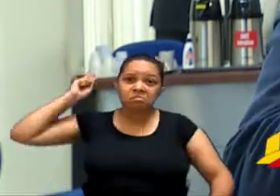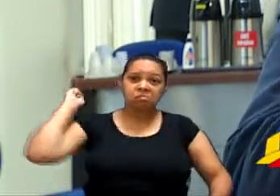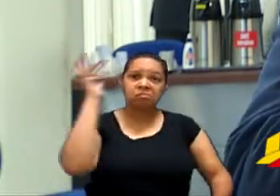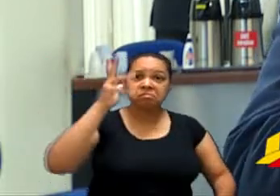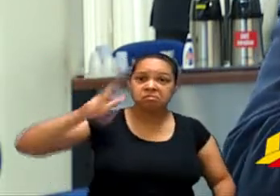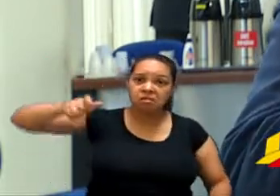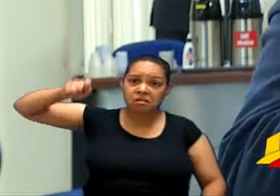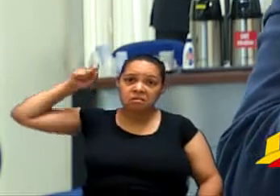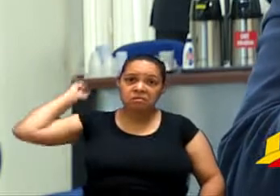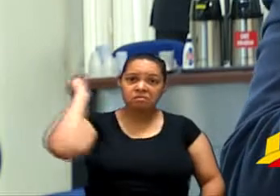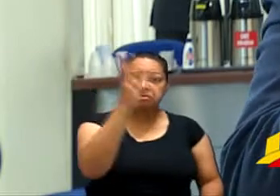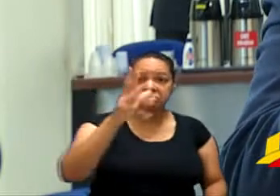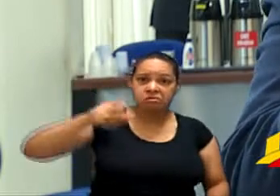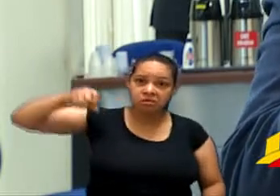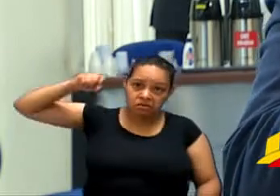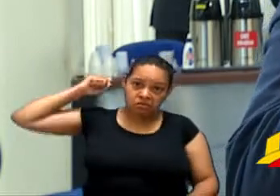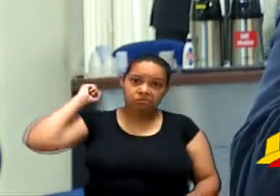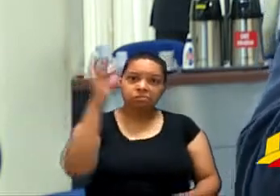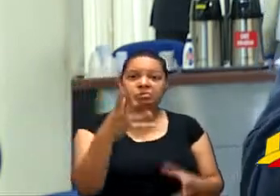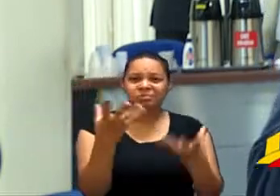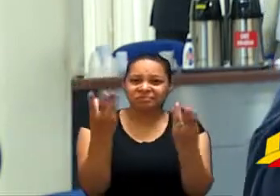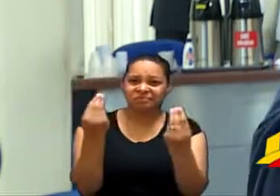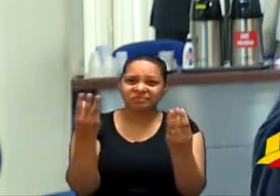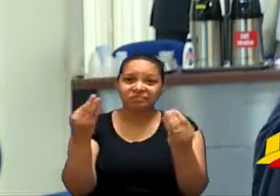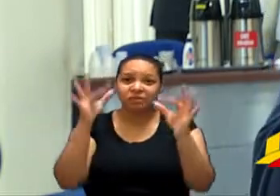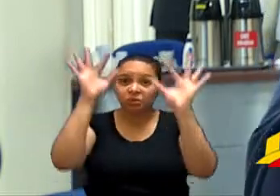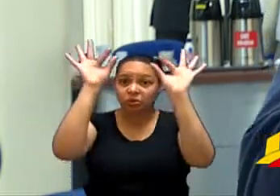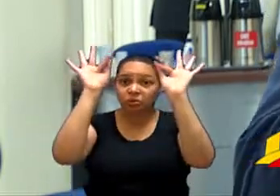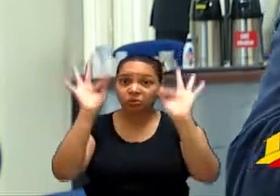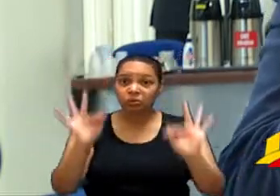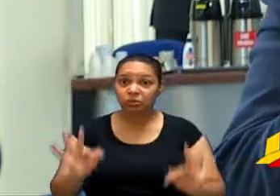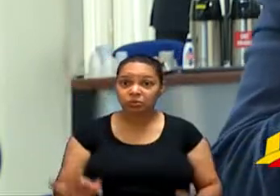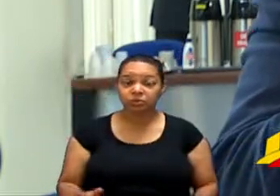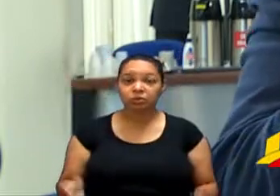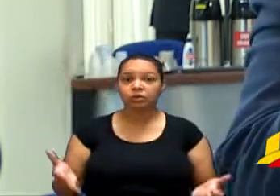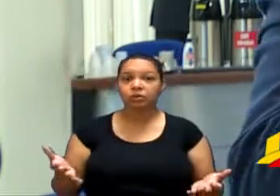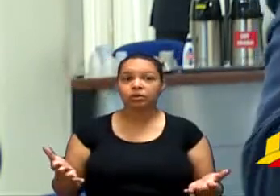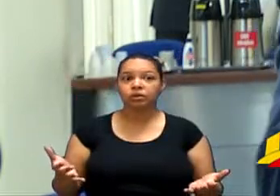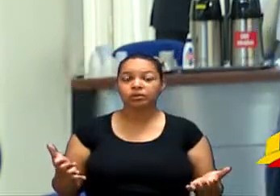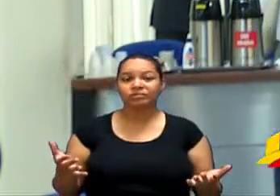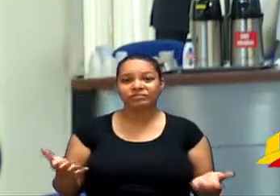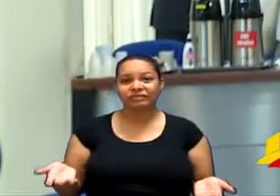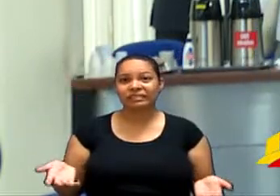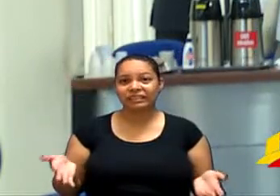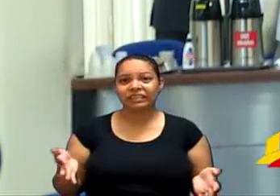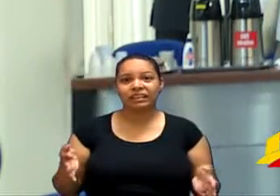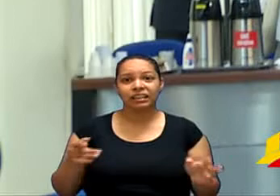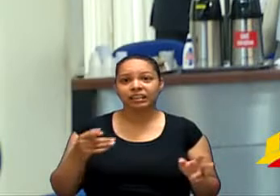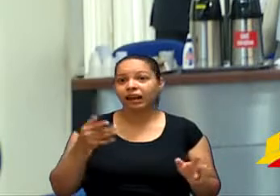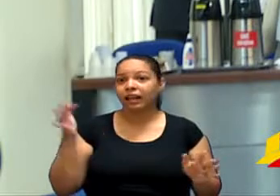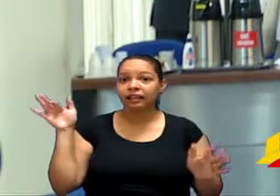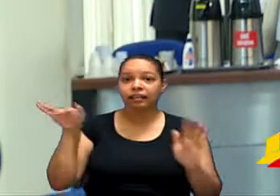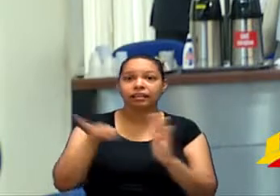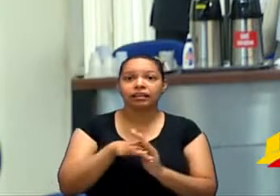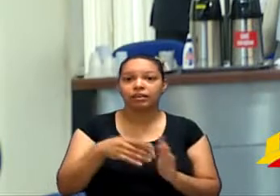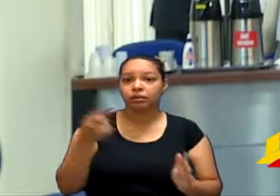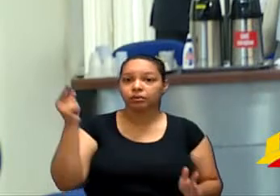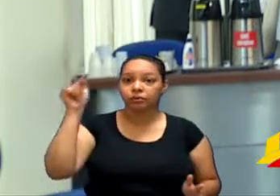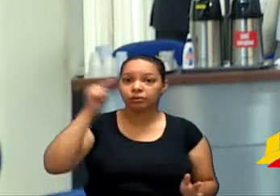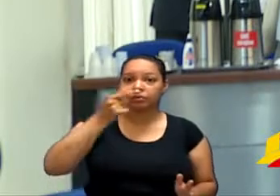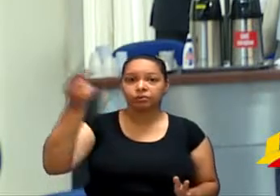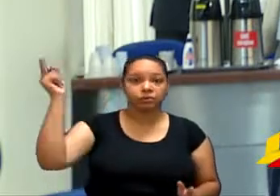ocular da história Desde o Primeiro Momento de penetração até o último o tempo todo alertando no caso